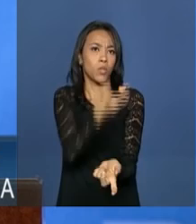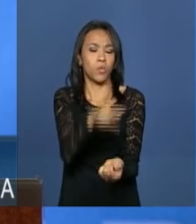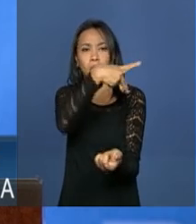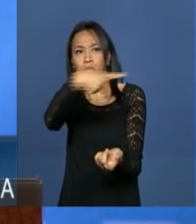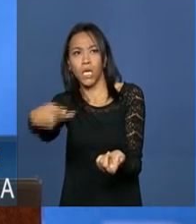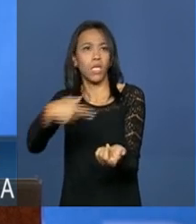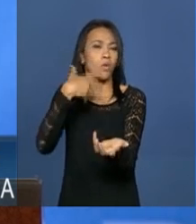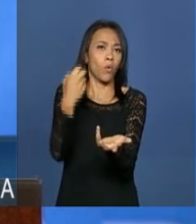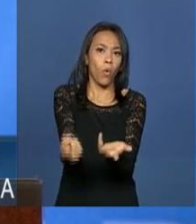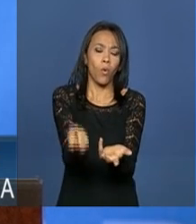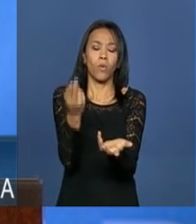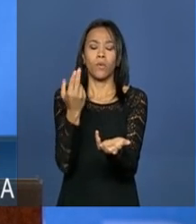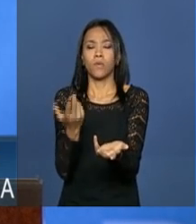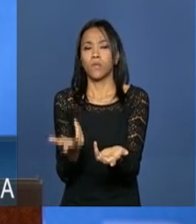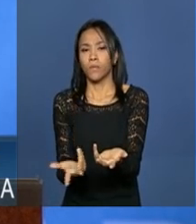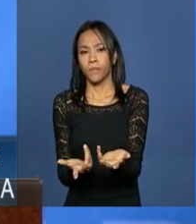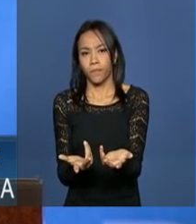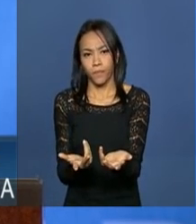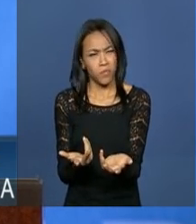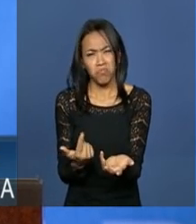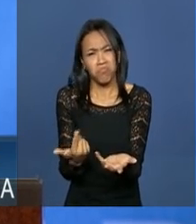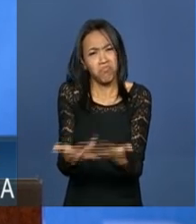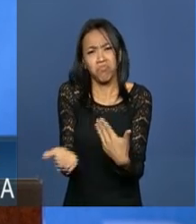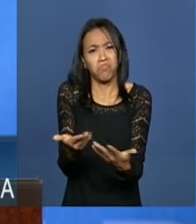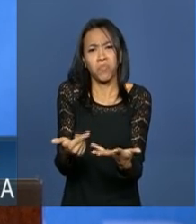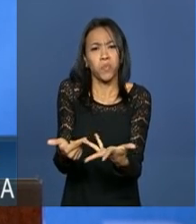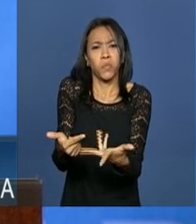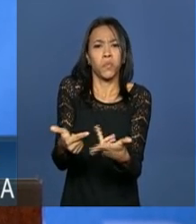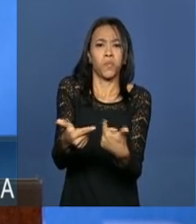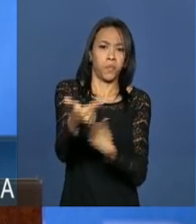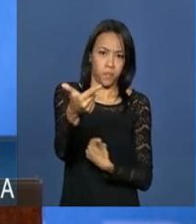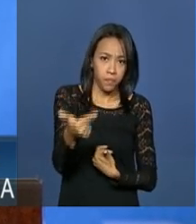razão ou por o que seja.